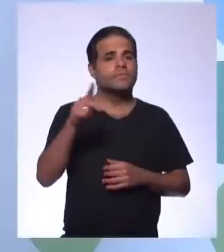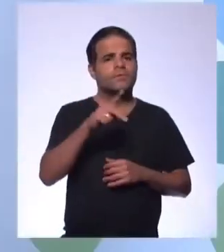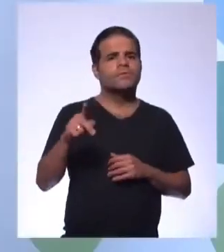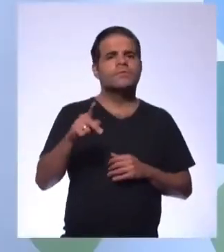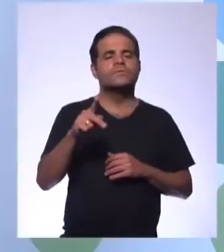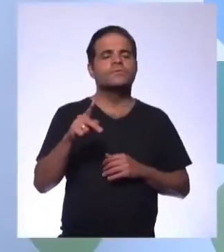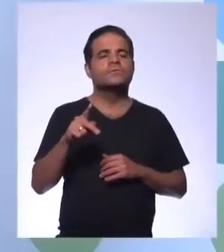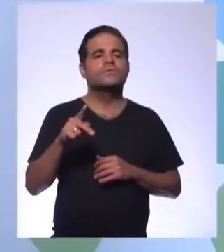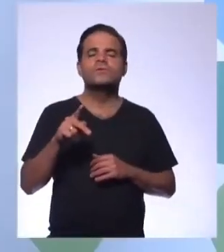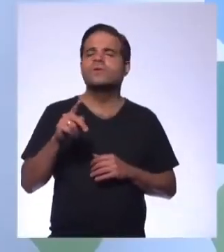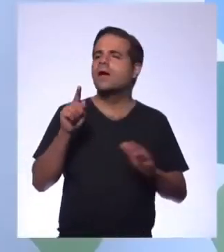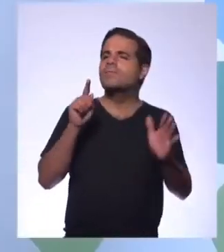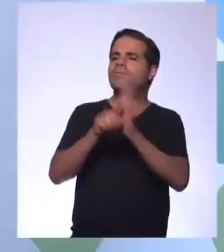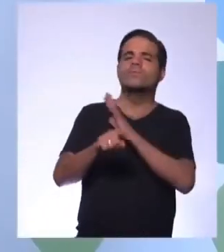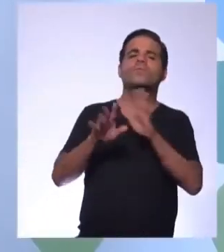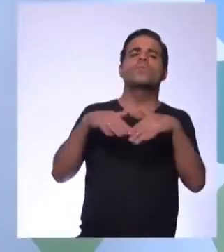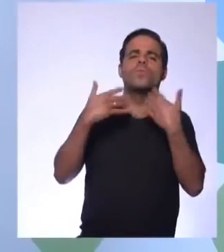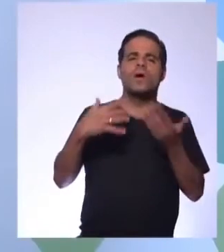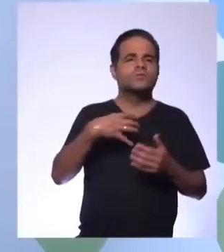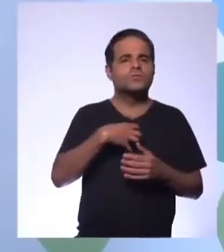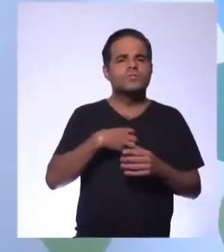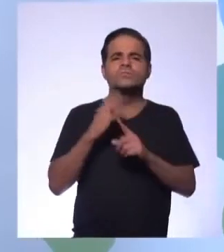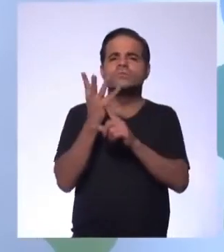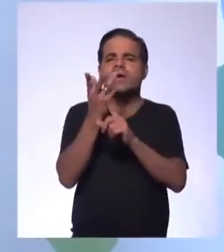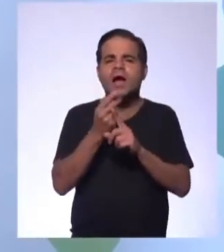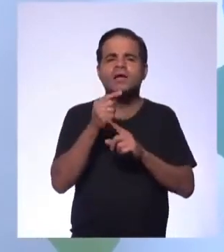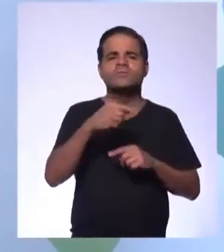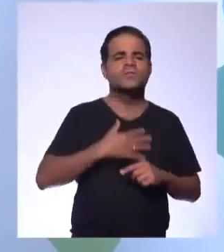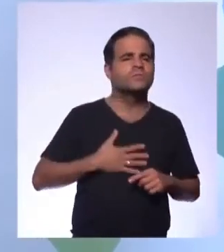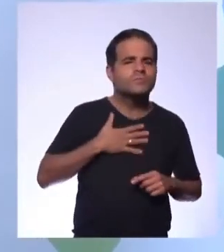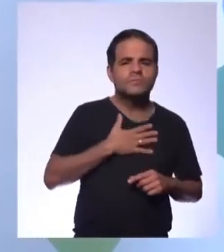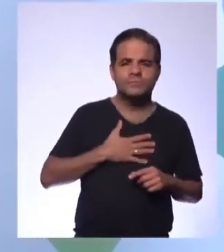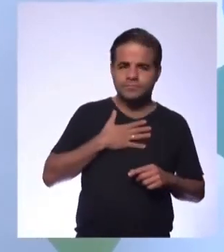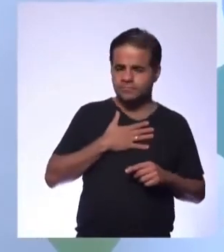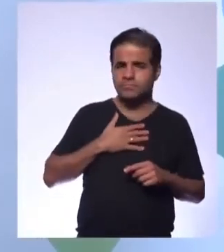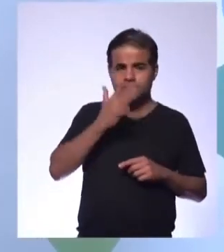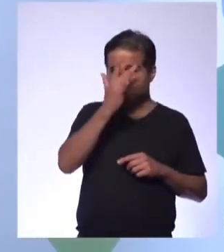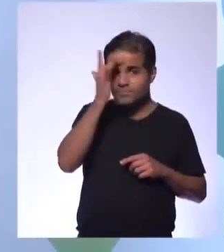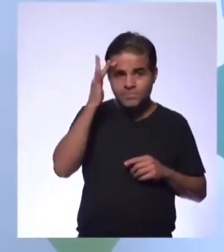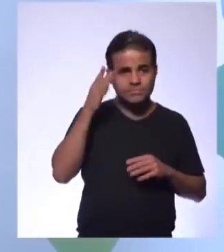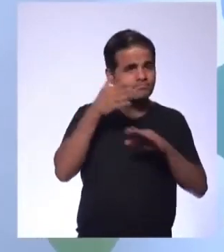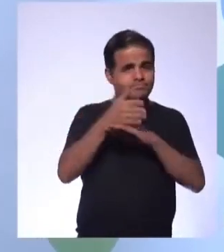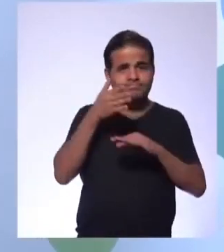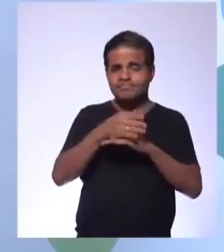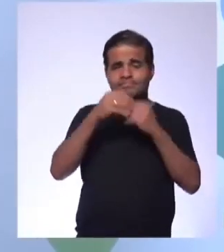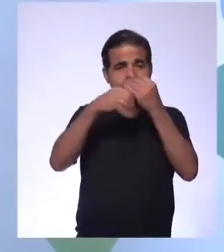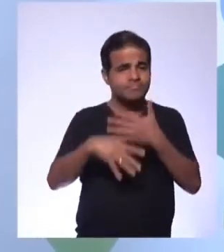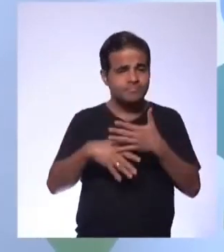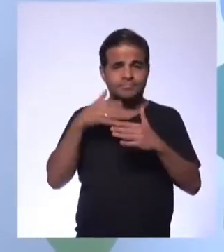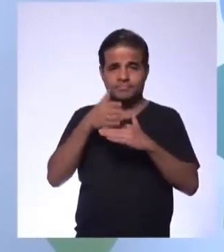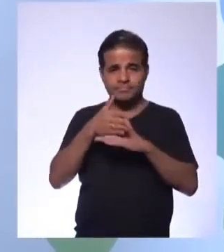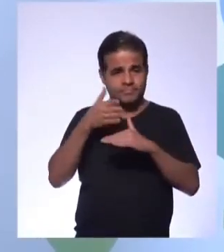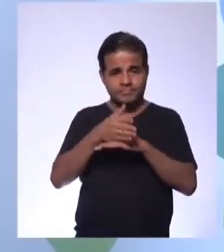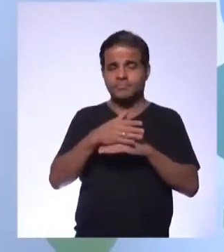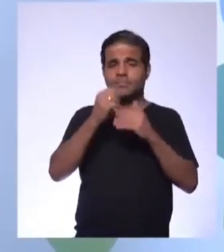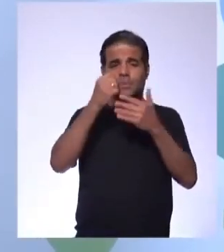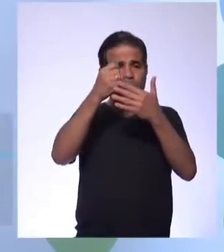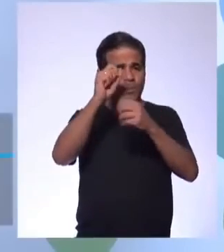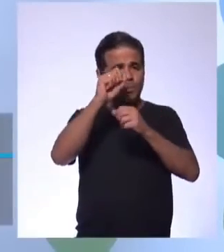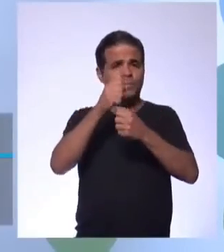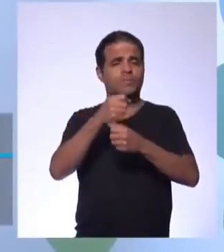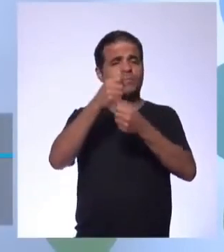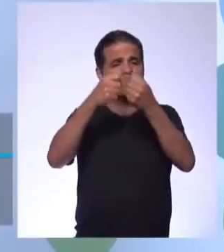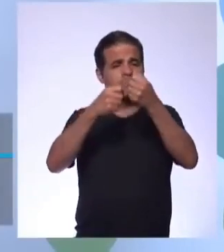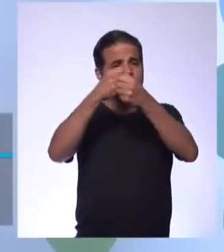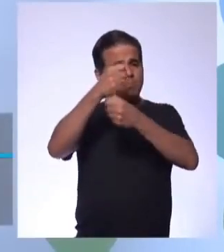Professora, a pergunta é quais tipos de arte você aprecia? Nossa, o pessoal participando em peso aqui, muitas participações,